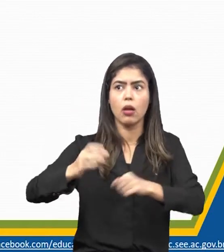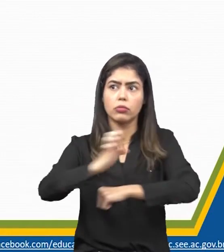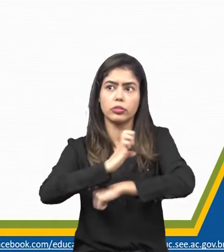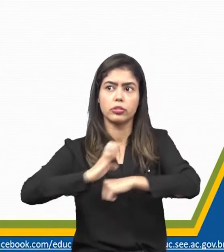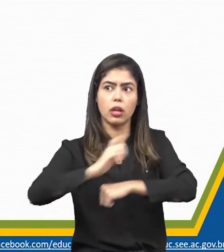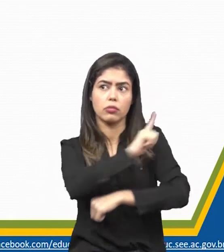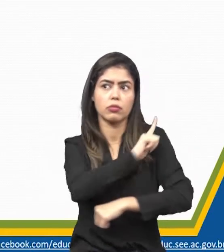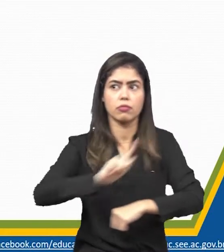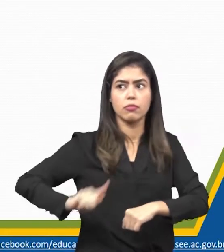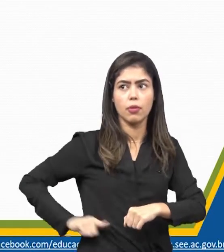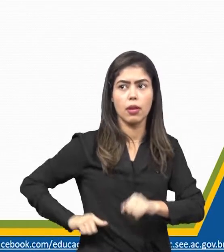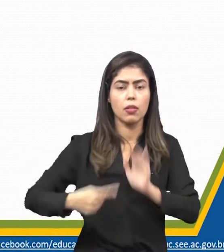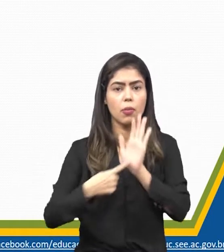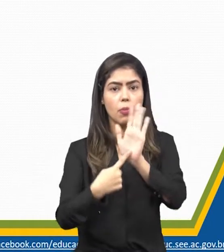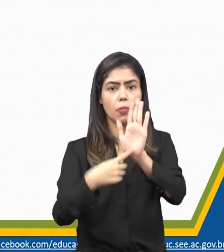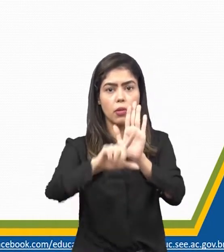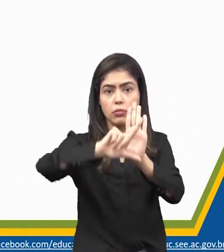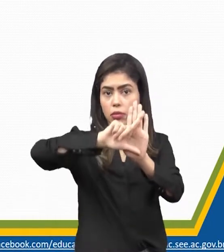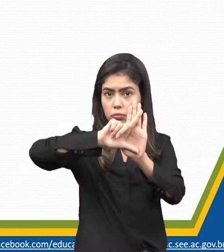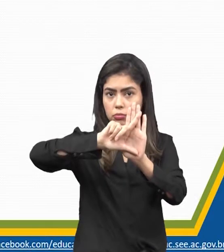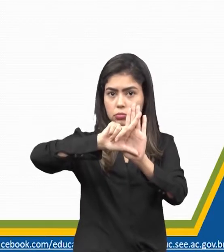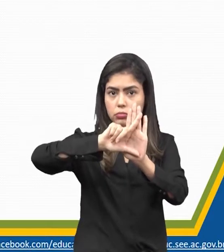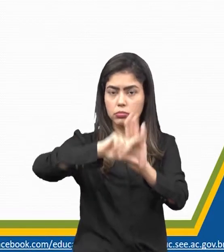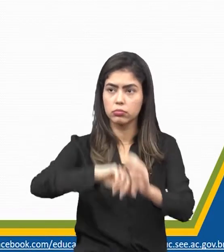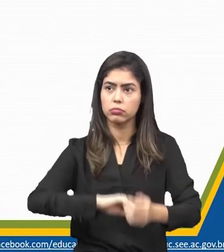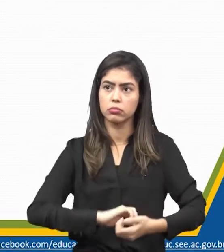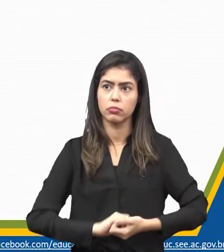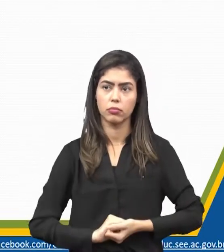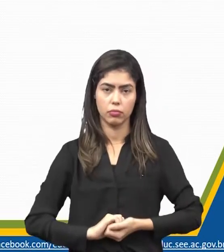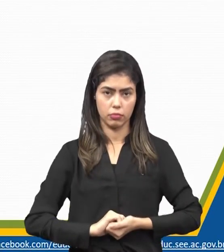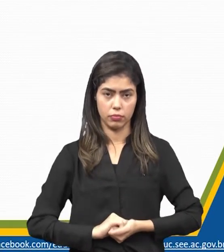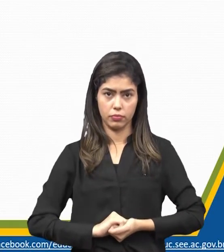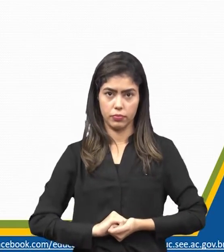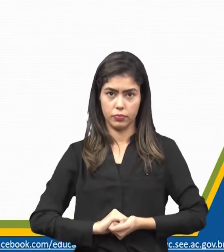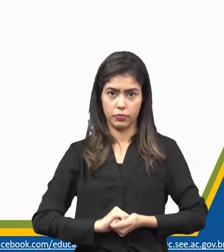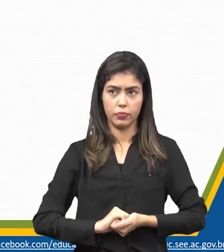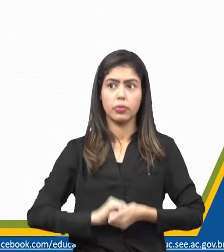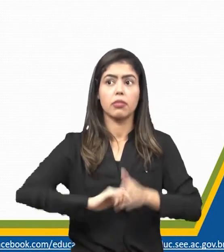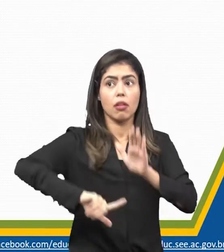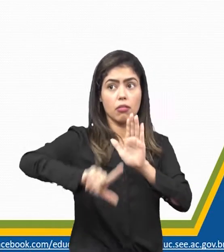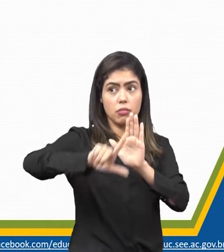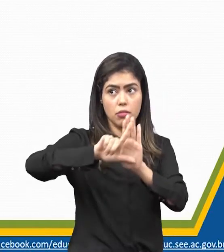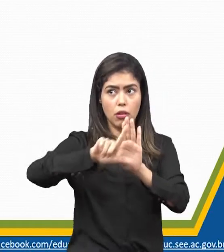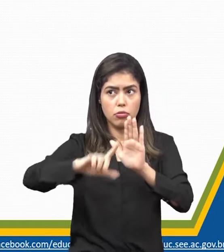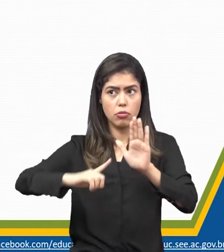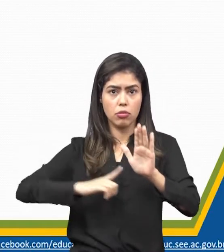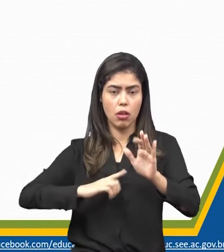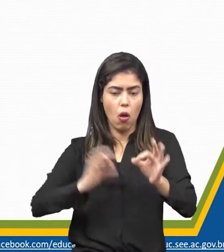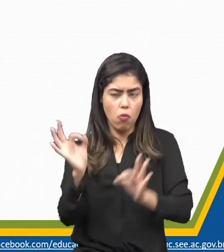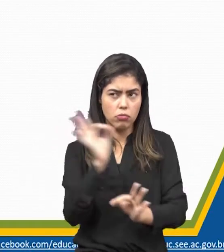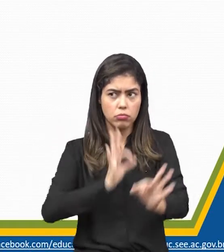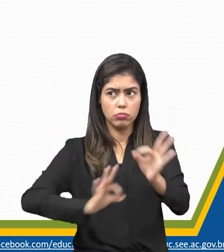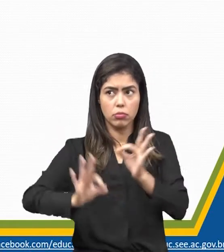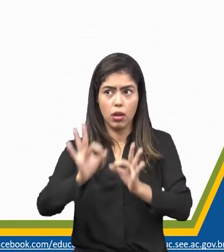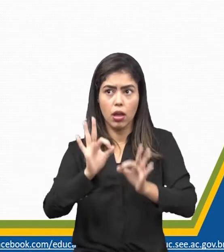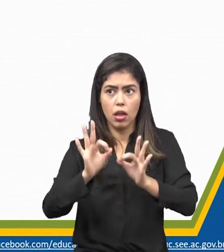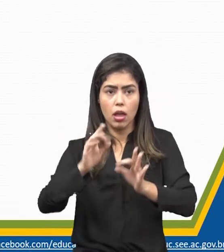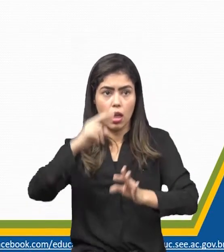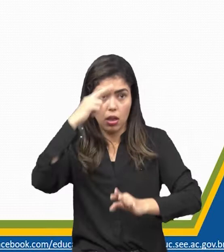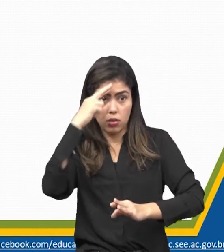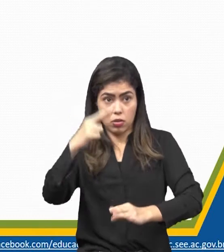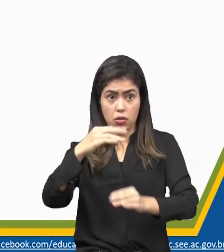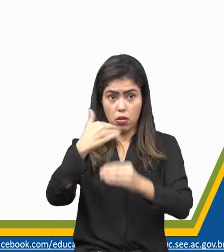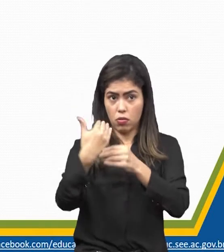o Estado e o governo aplicam as leis. As leis têm a função de orientar nossa